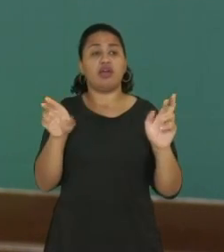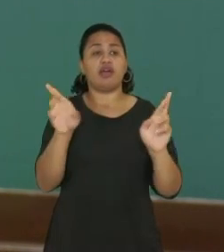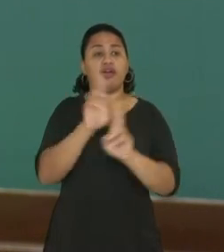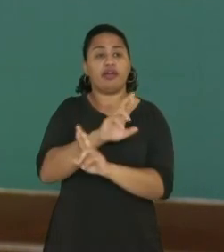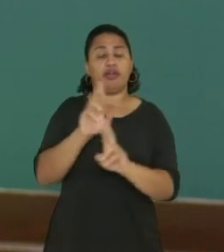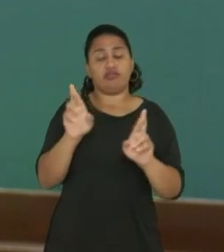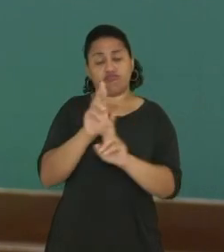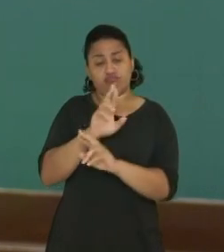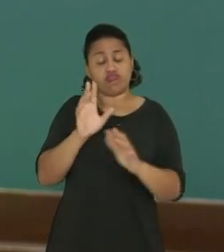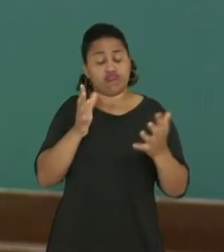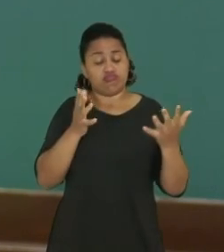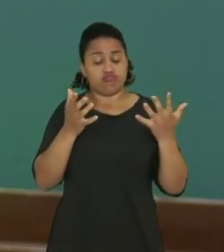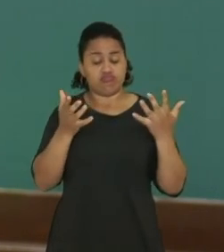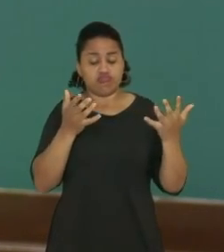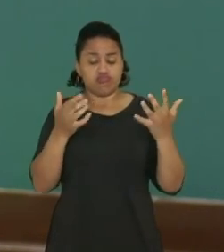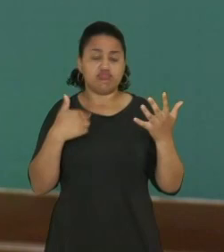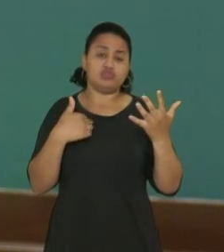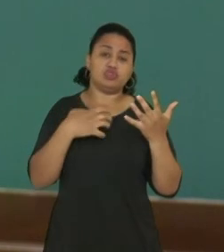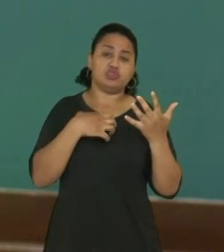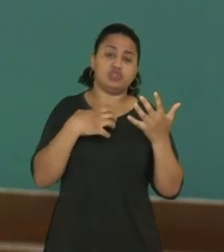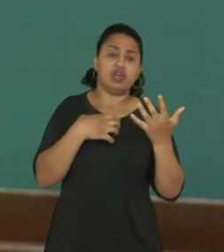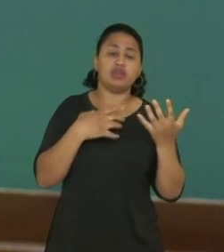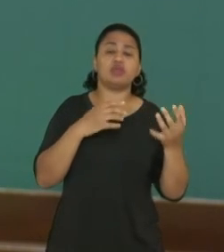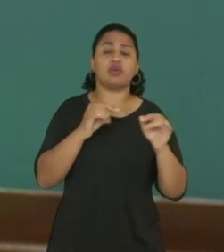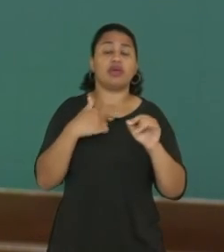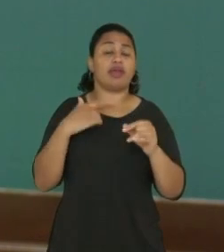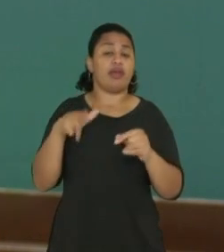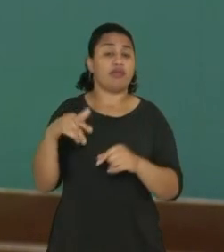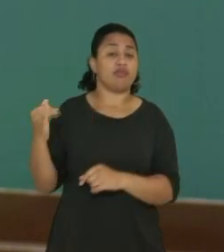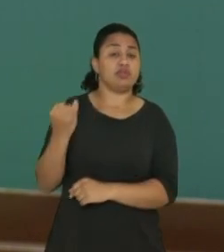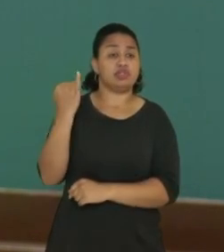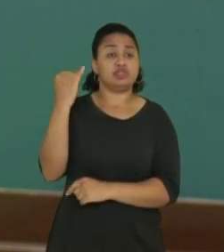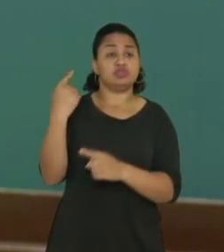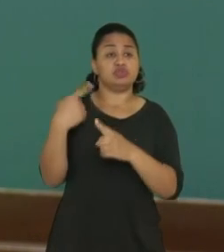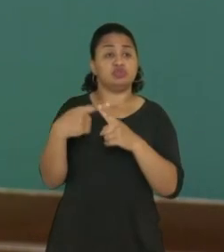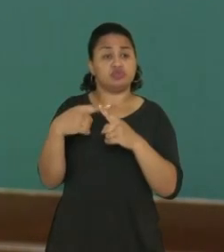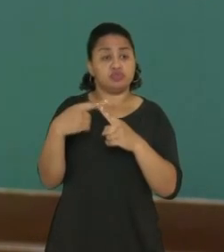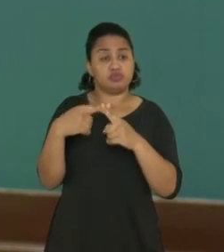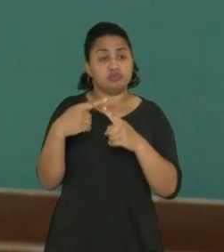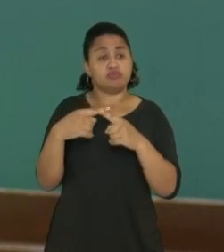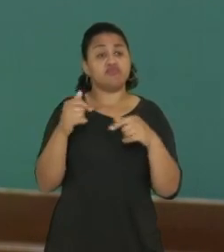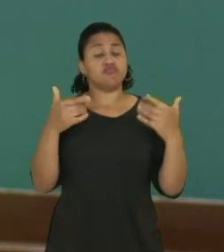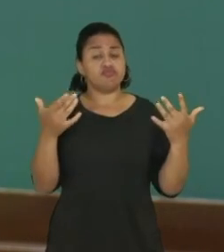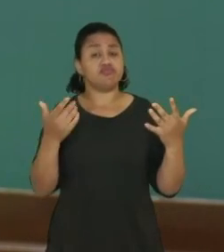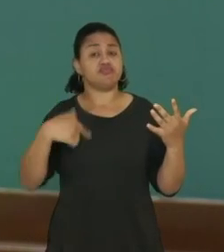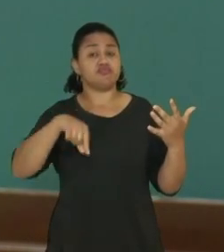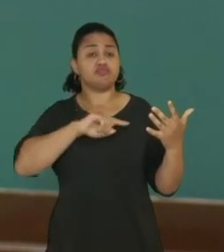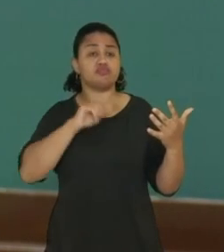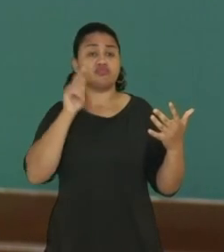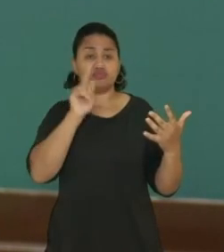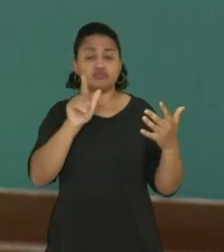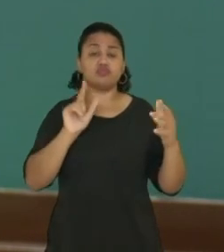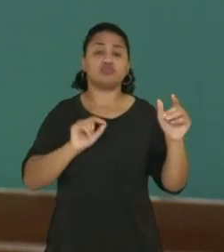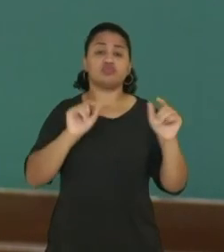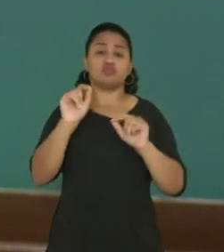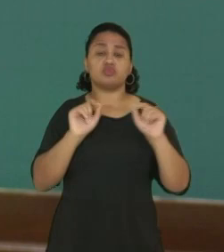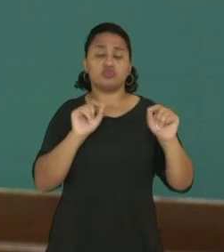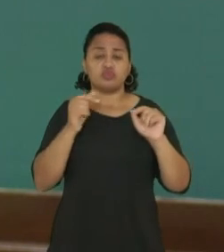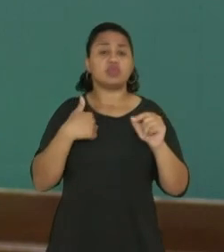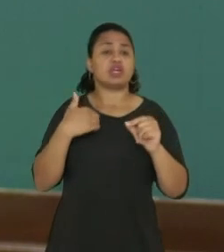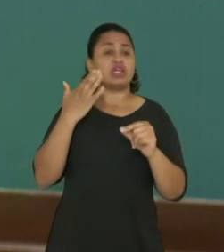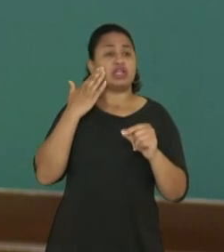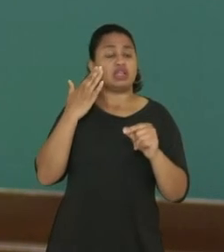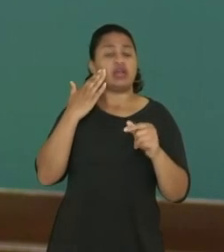relação, uma estrutura, uma relação muito importante. Por quê, né? Porque com ela a gente consegue mais ou menos aí, né,